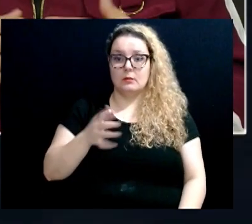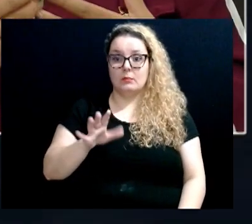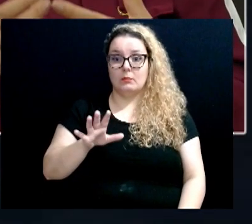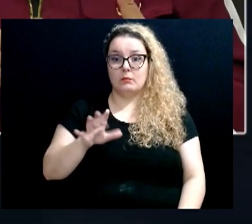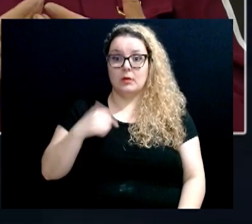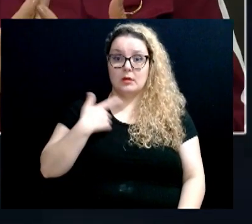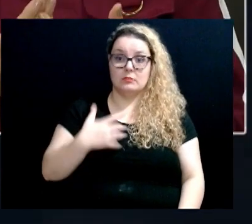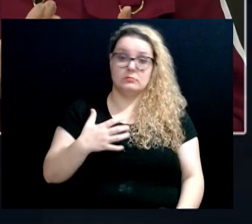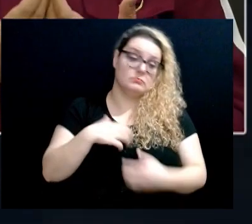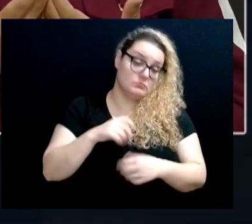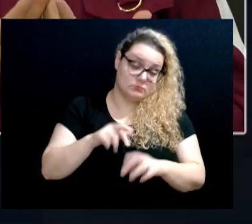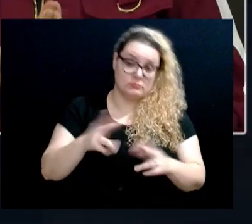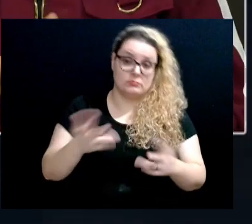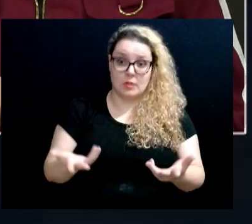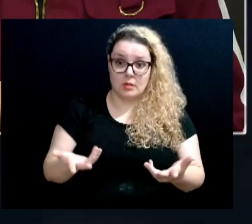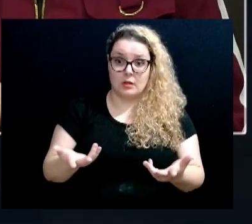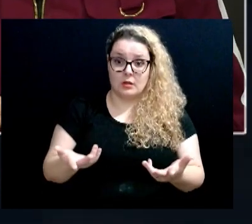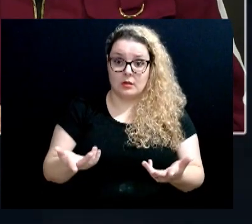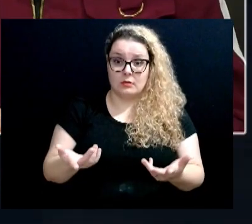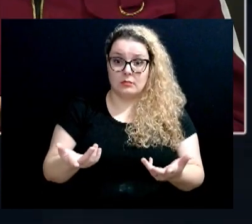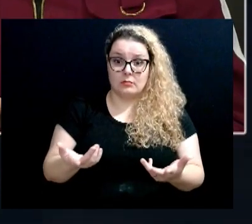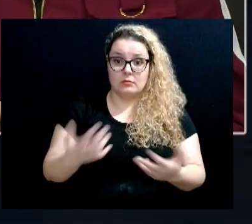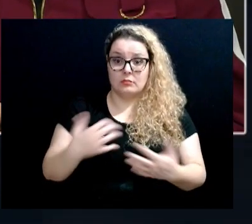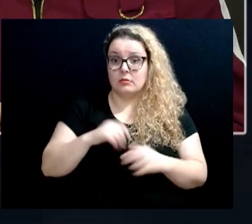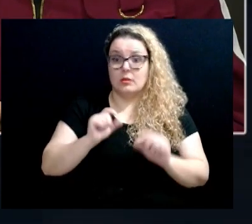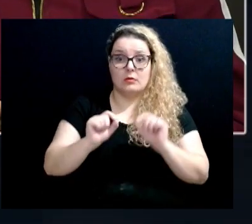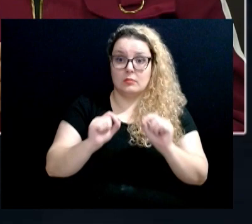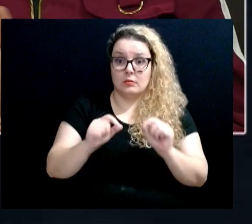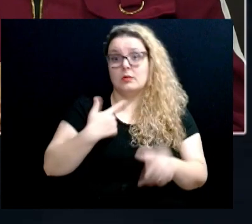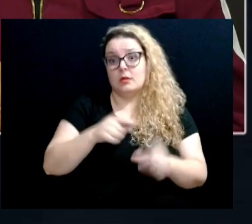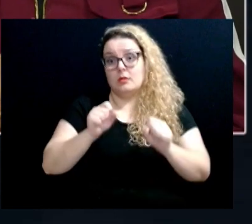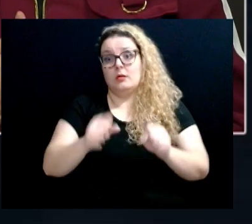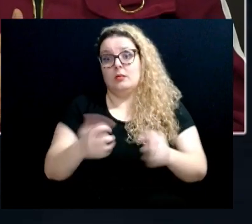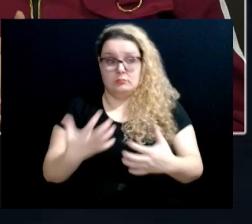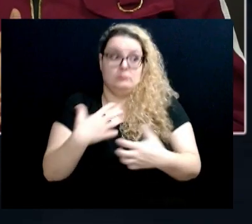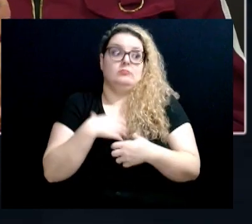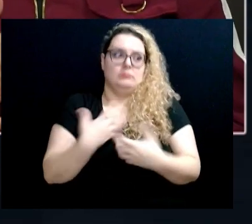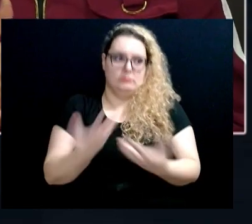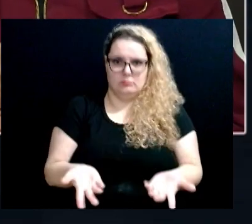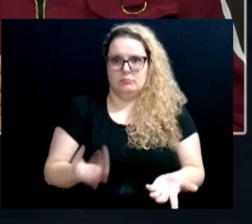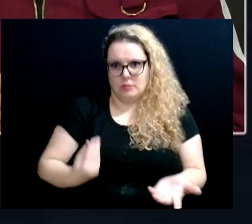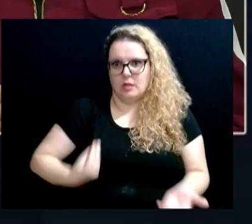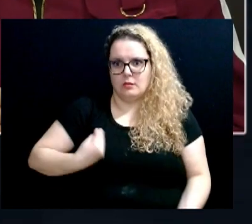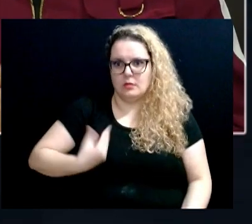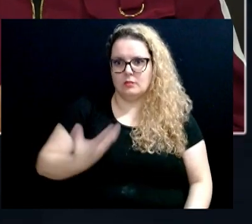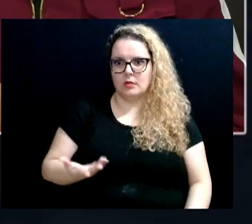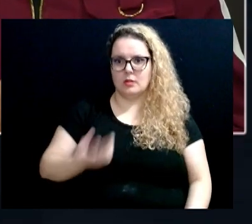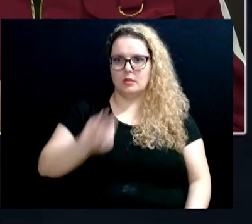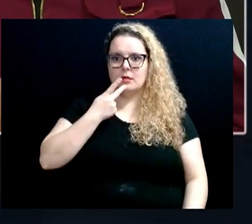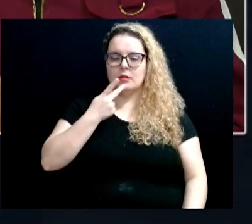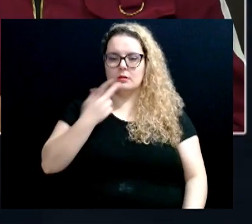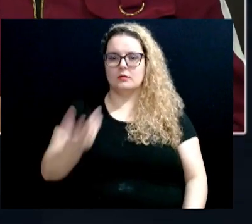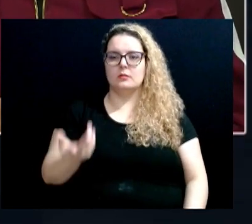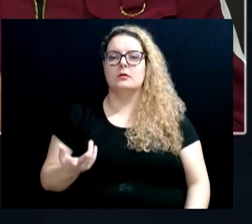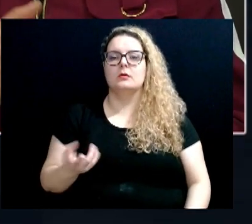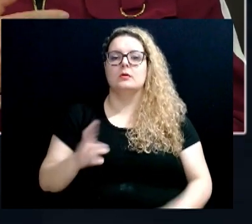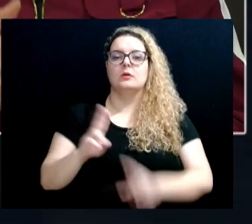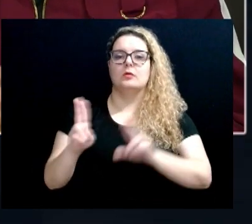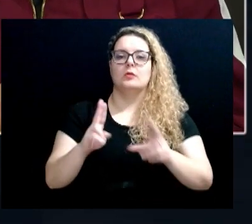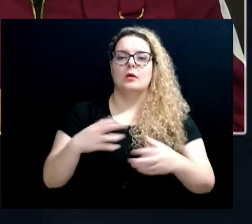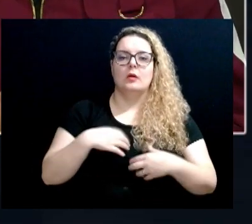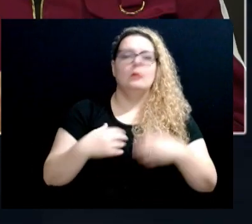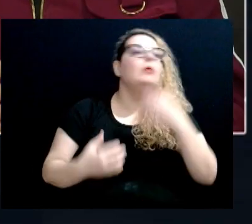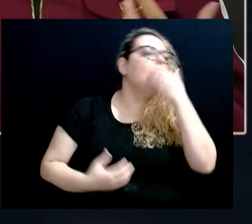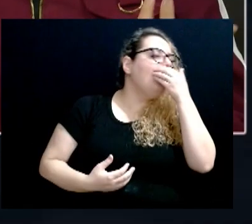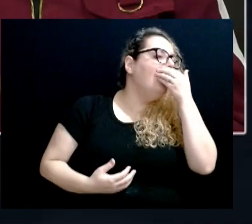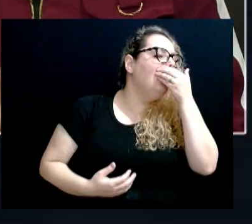Os sentimentos são para quê? Para que nós possamos senti-los. Aí a gente fala muito em dar nome a esses sentimentos,